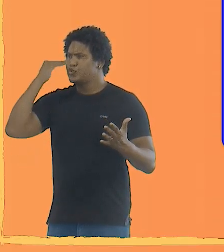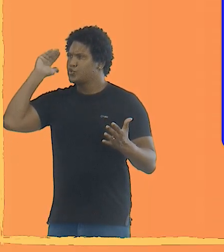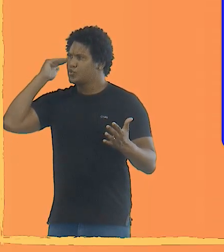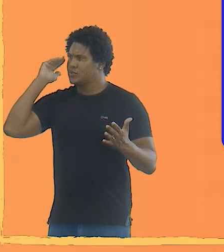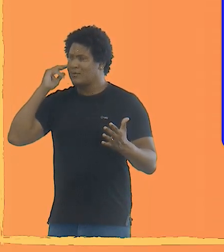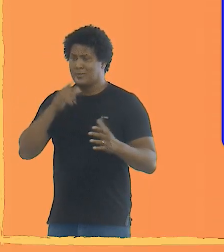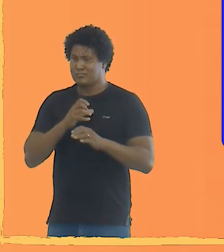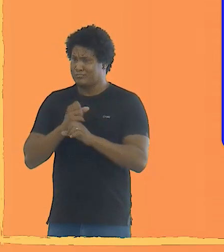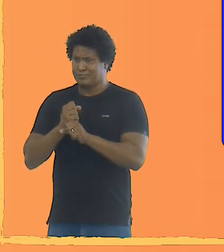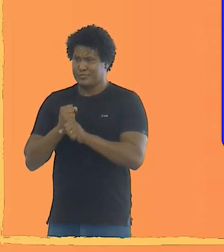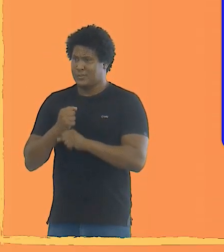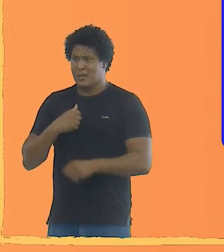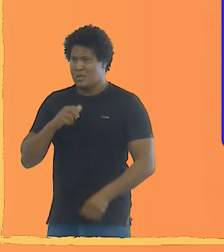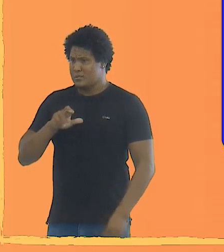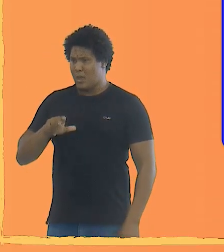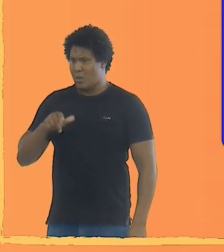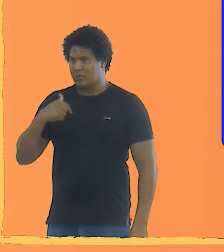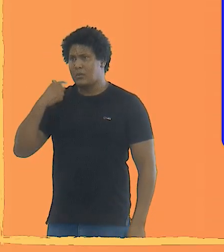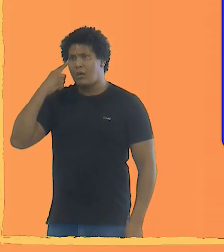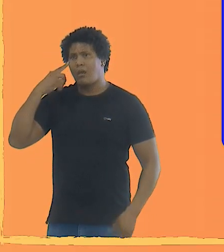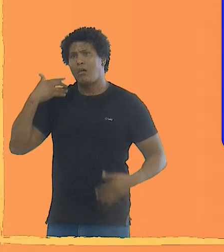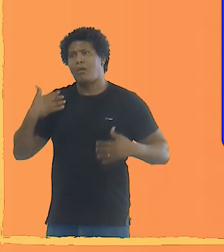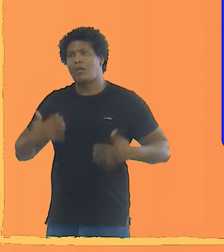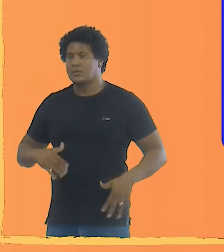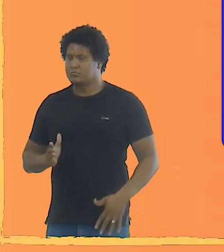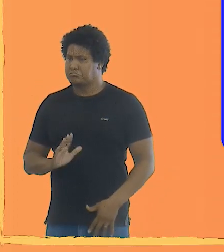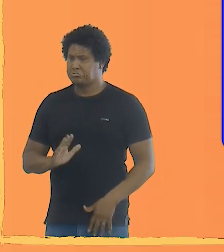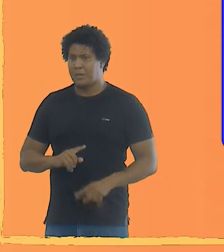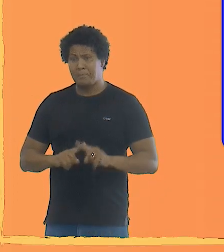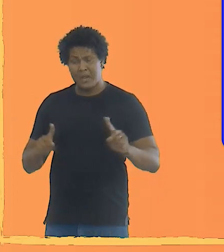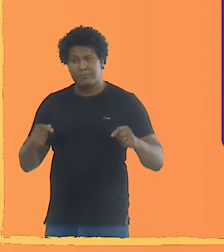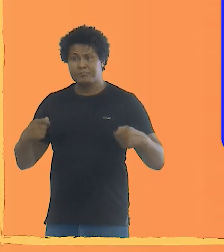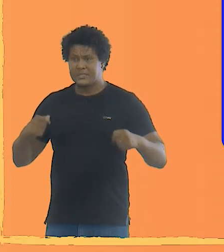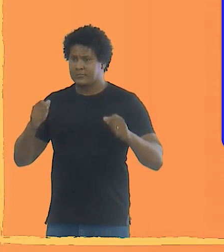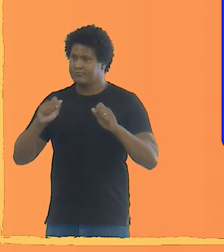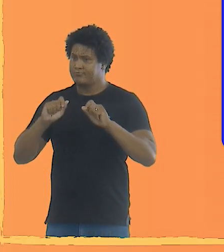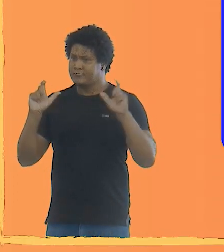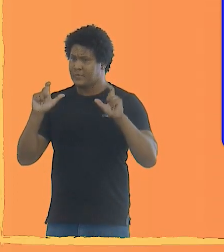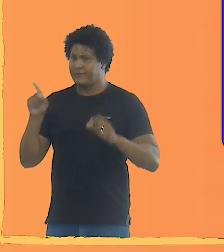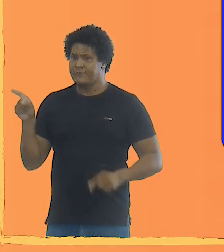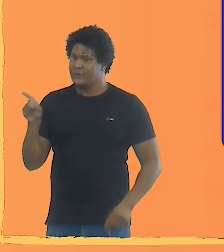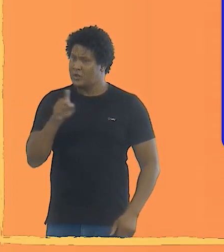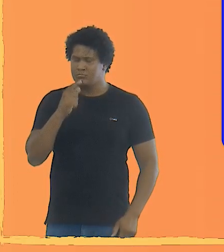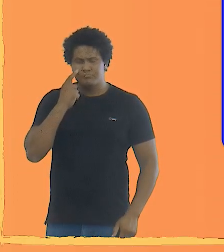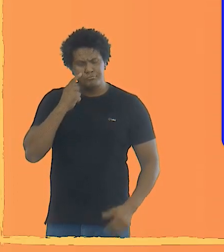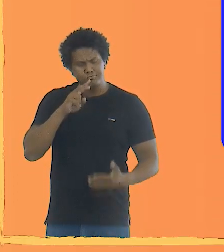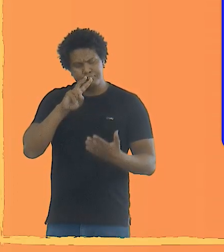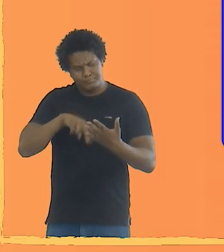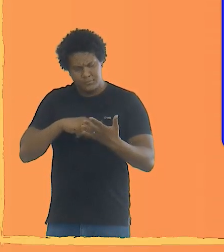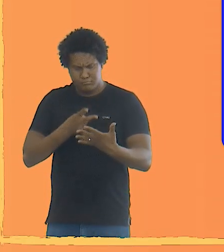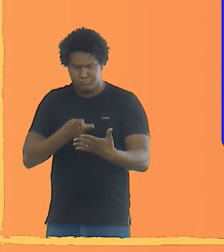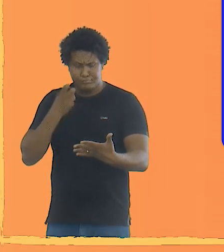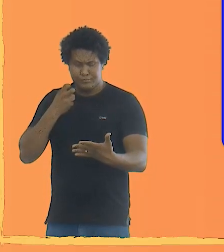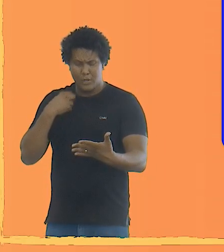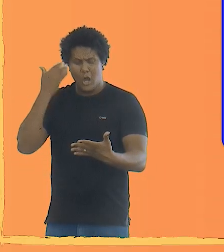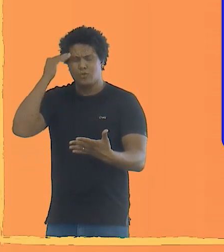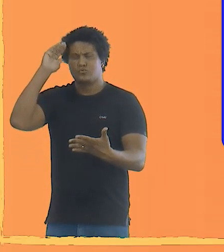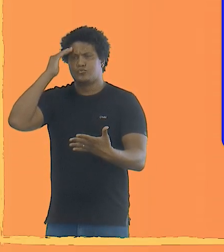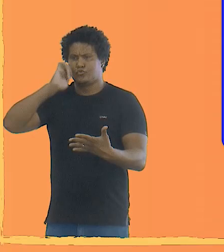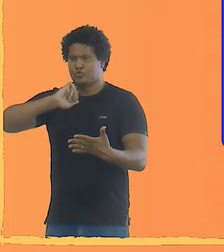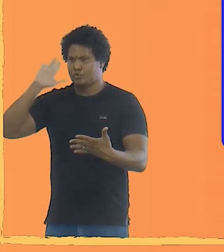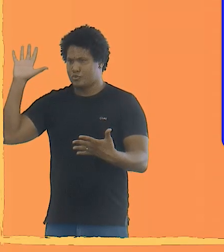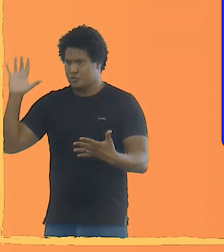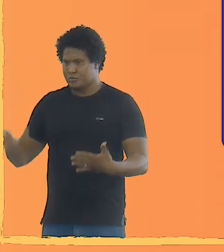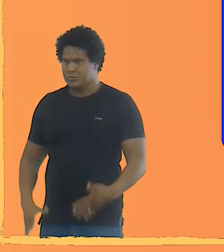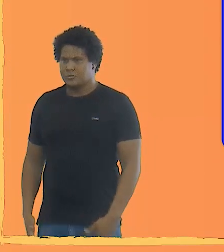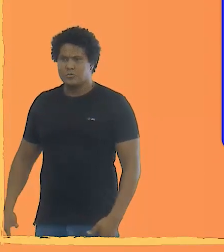é complicado. Agora, exige atenção para você saber exatamente que tipo de ligações você vai fazer. Vamos